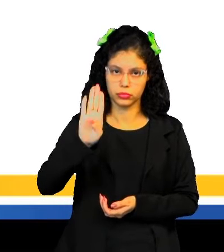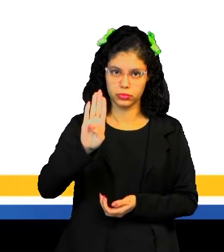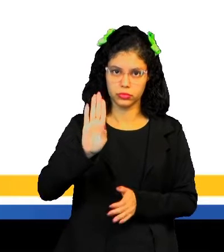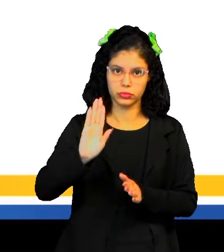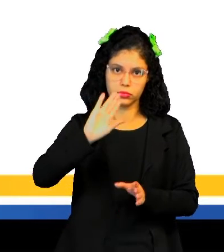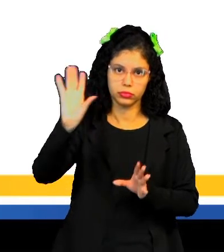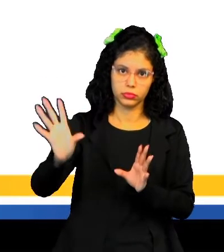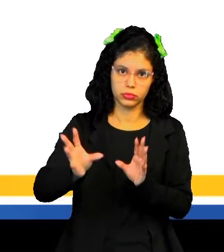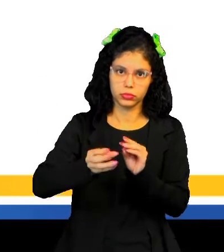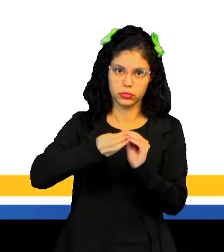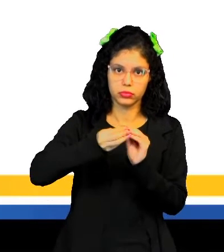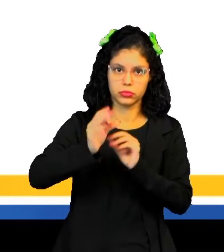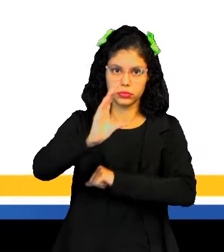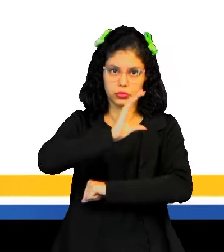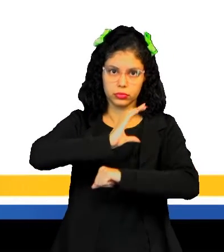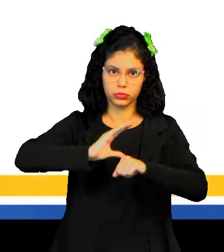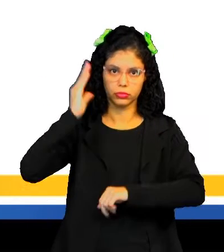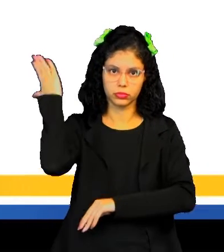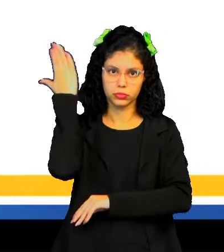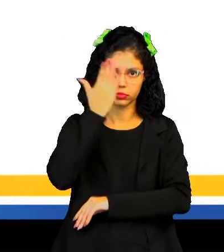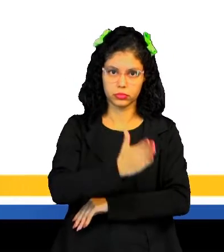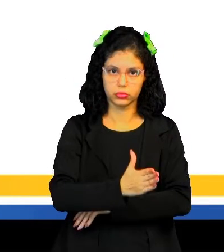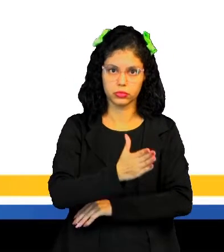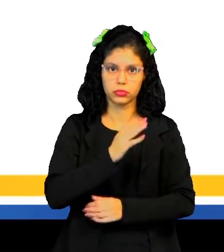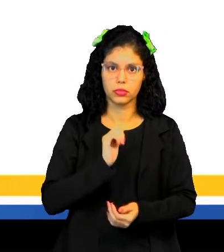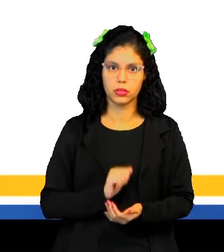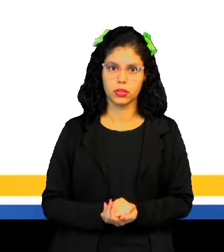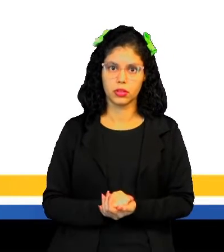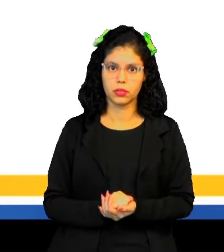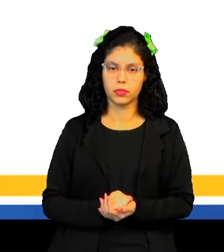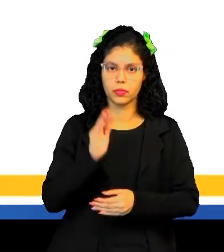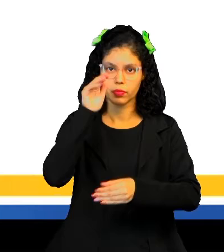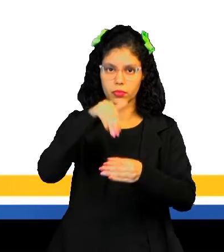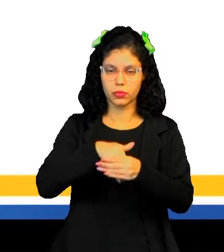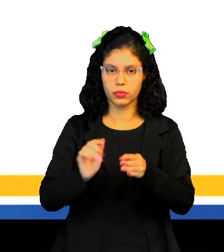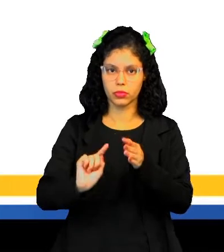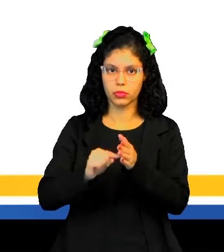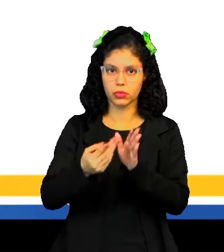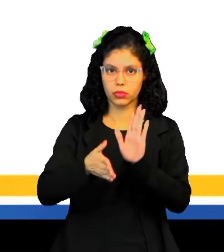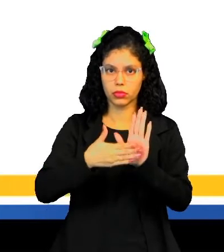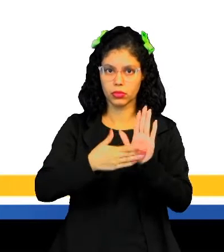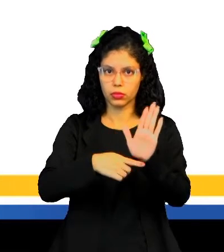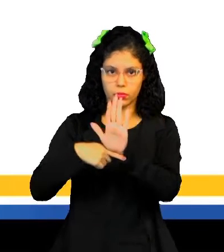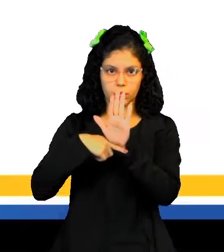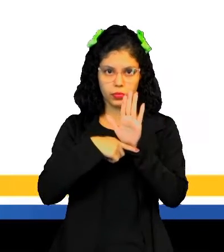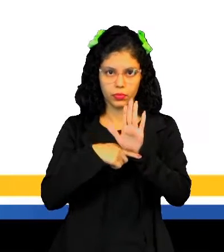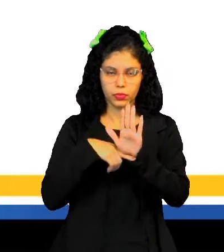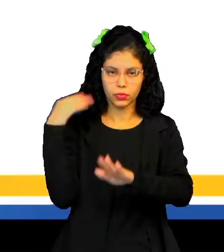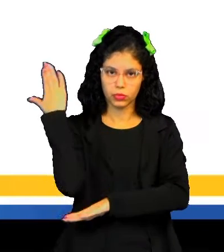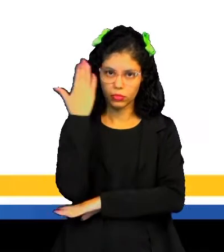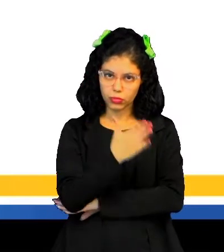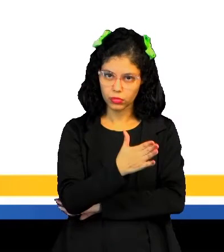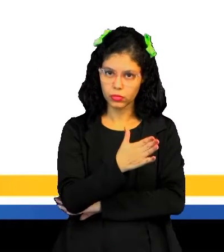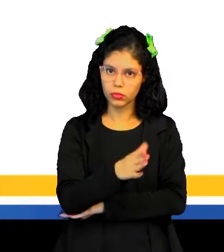estabelecia eleições diretas para presidente da República. Não foi a primeira proposta, para eleições